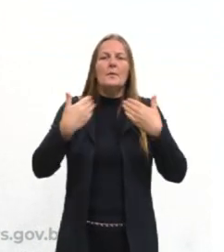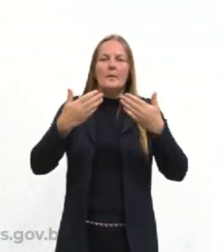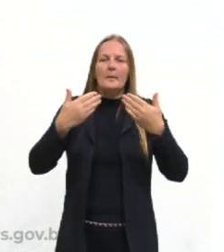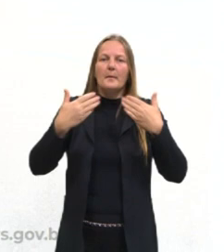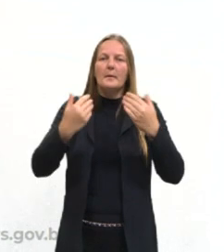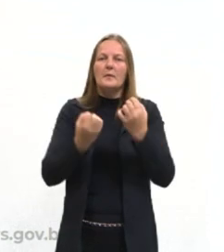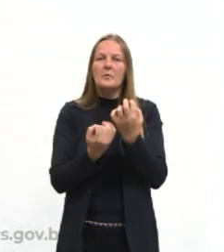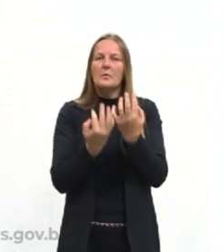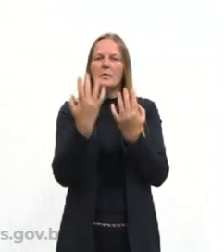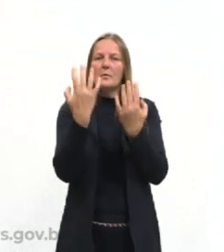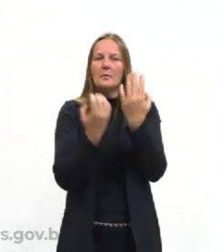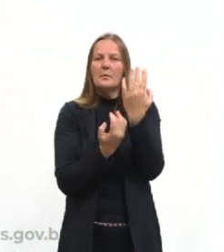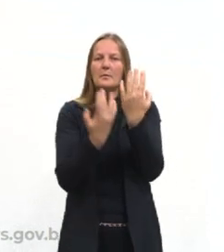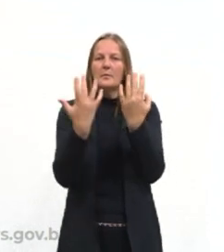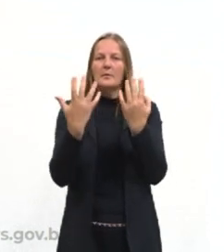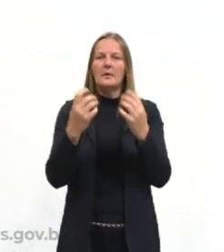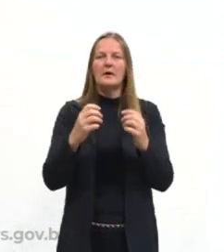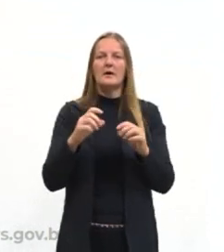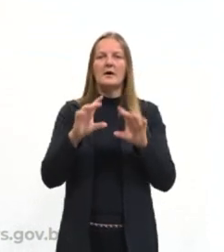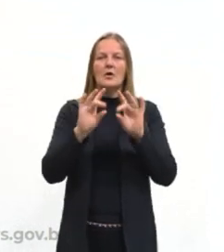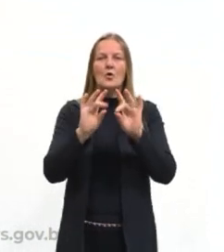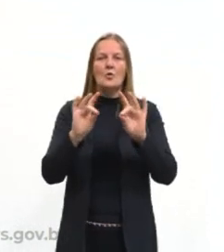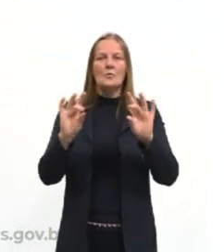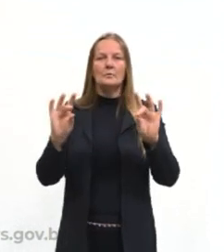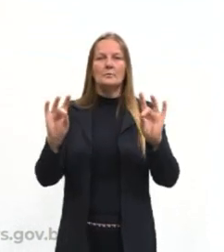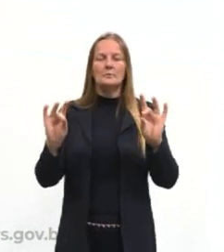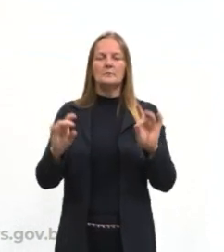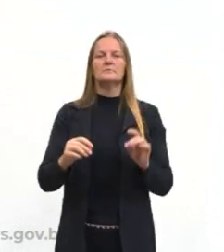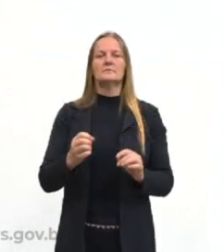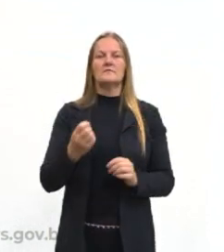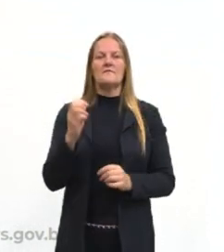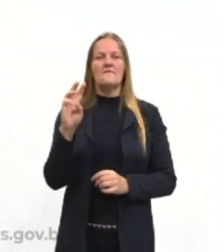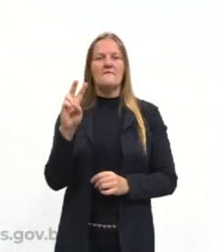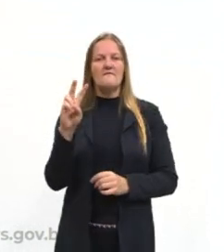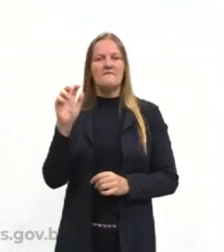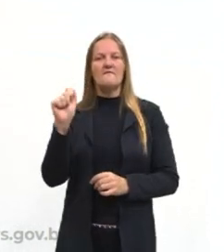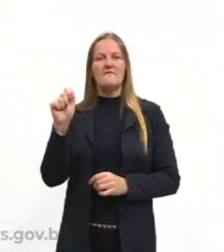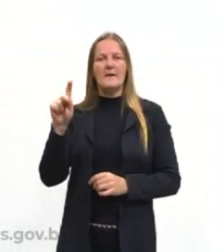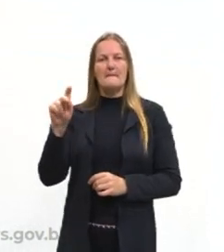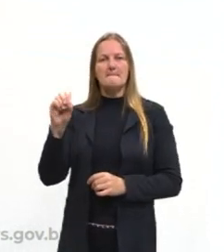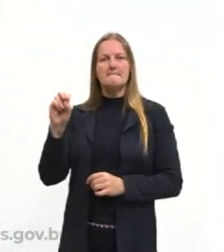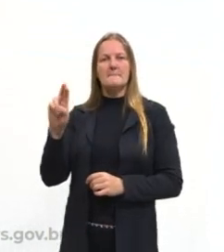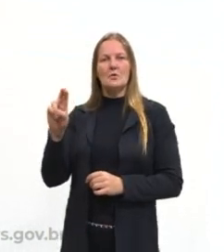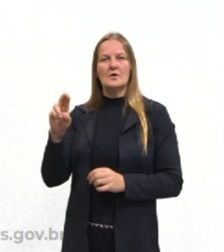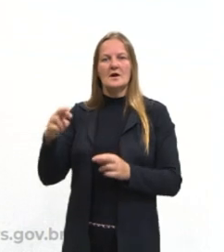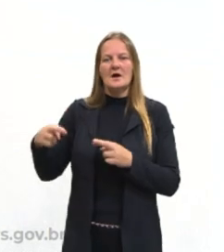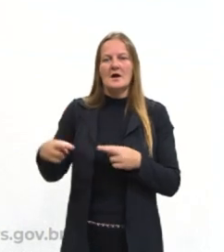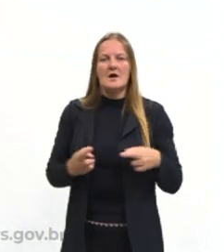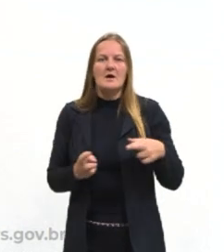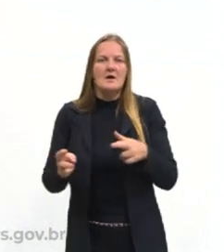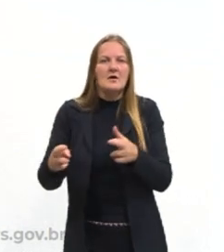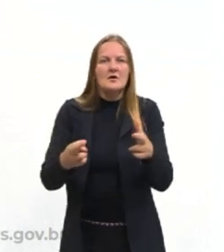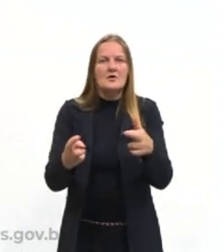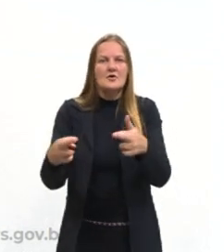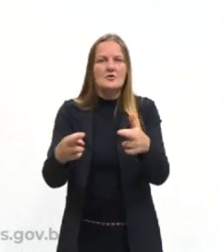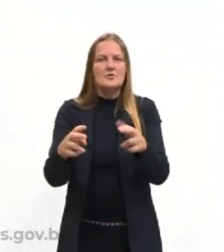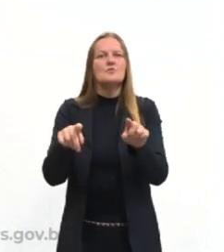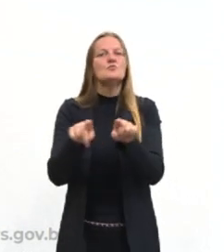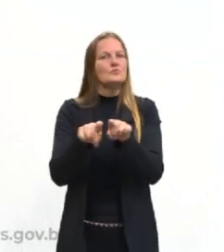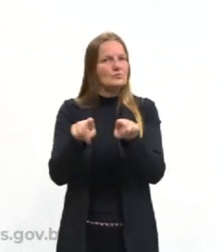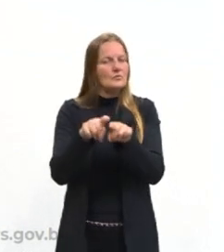muito evapotranspiração Então vai ter bastante vapor nesse local né os rios também aquela